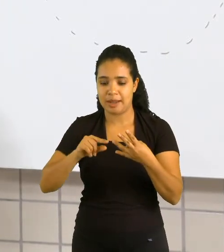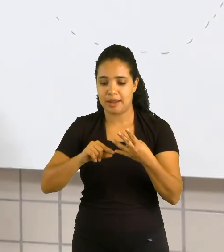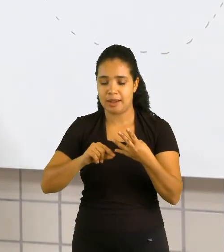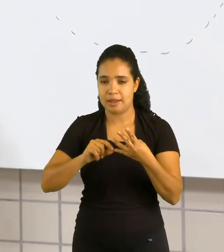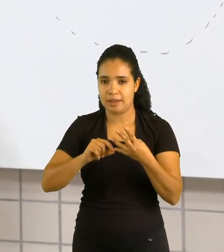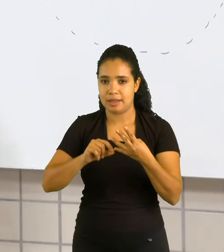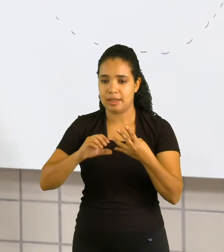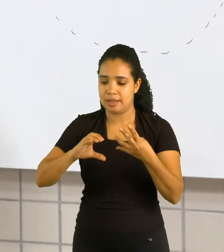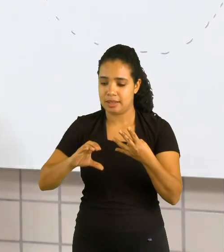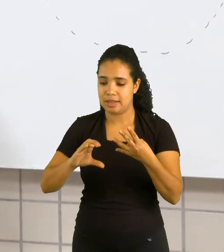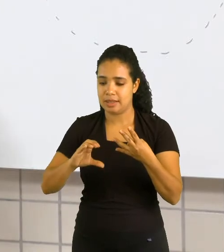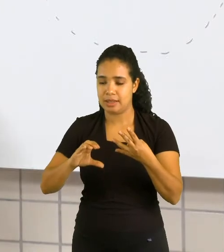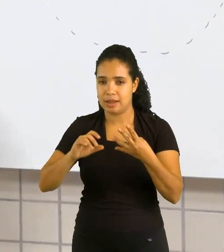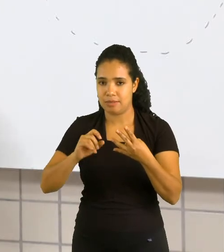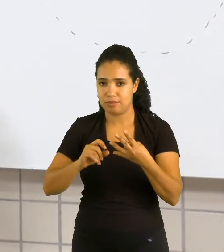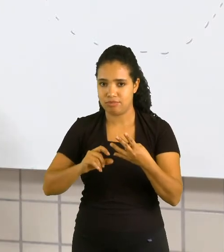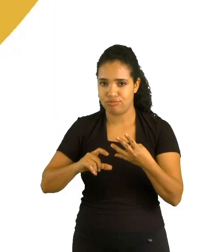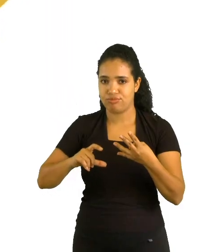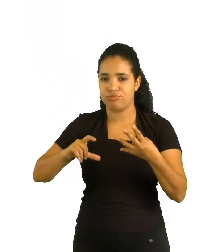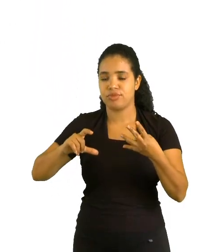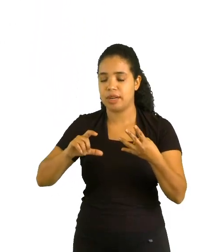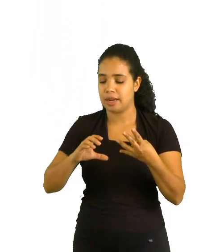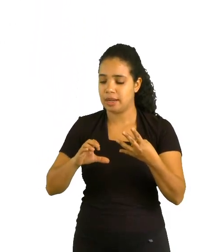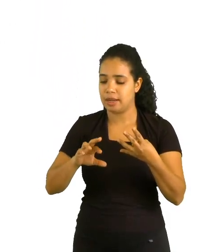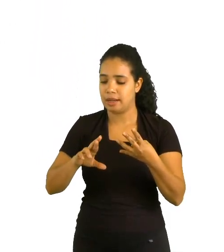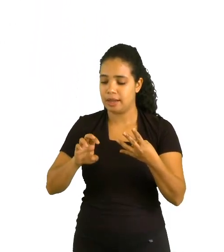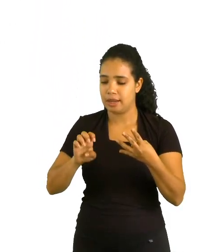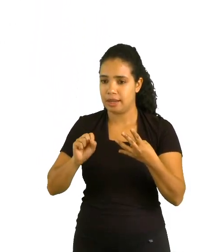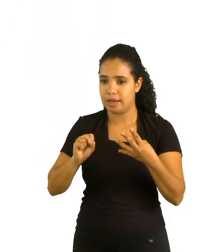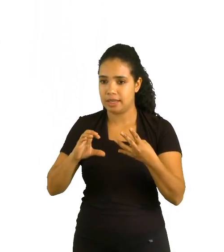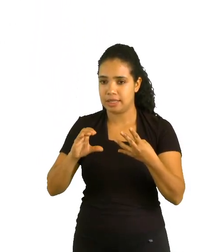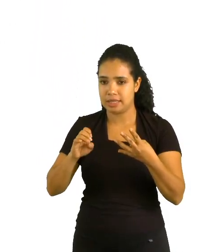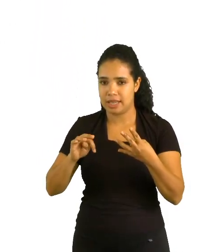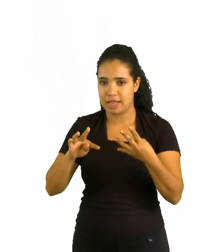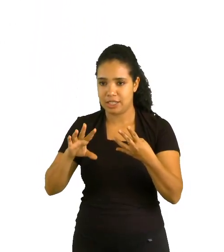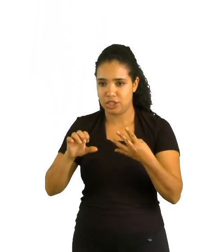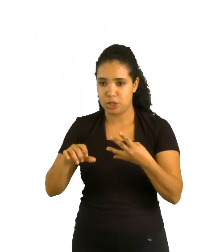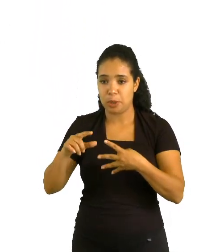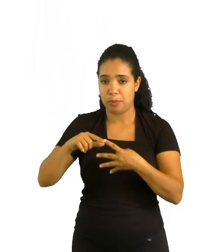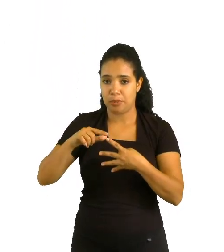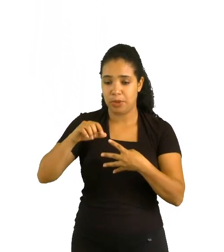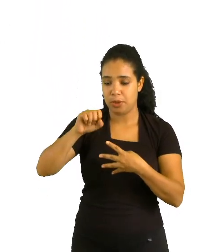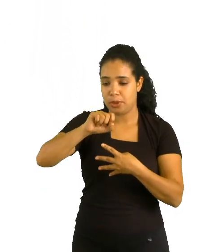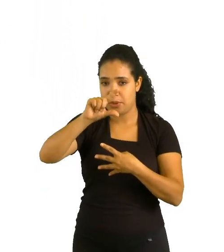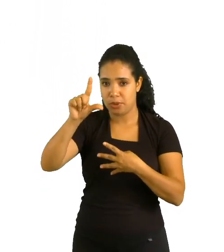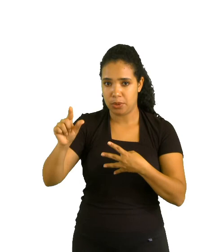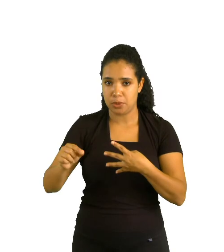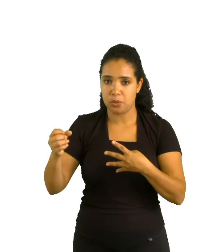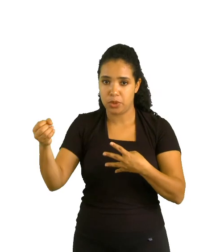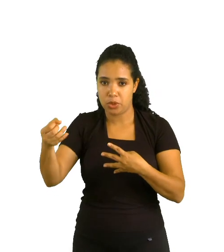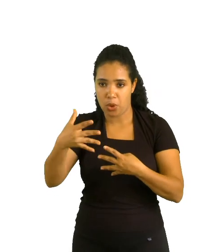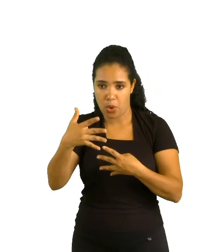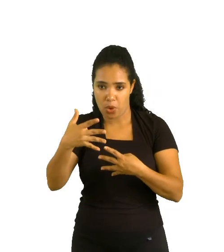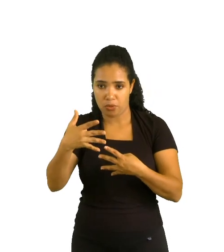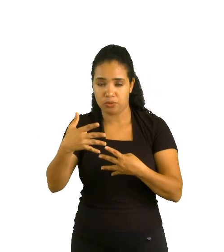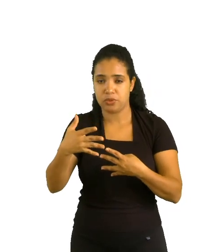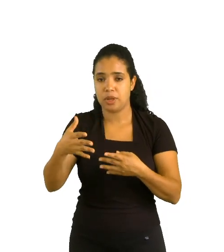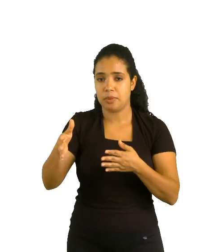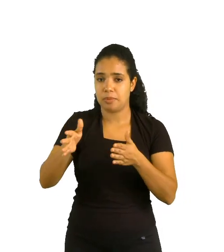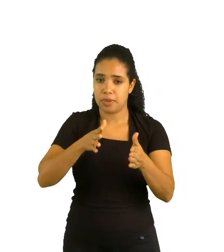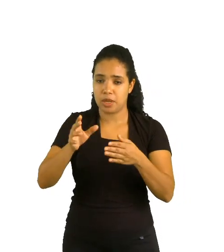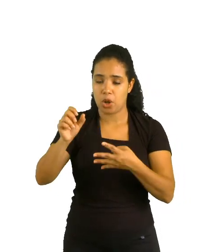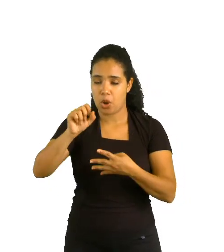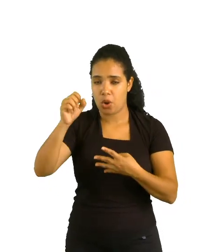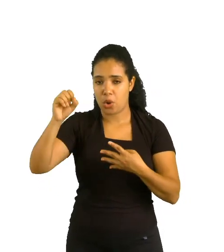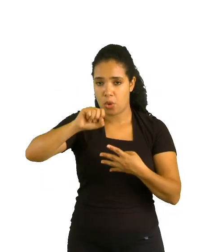o giro ao redor da Terra. A primeira fase, então, é a fase da Lua Nova. Então, na fase da Lua